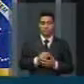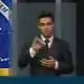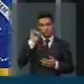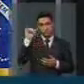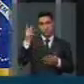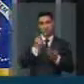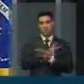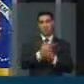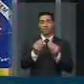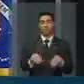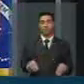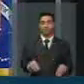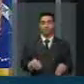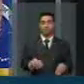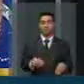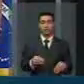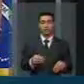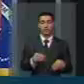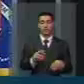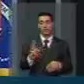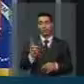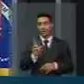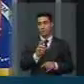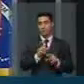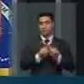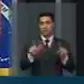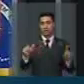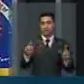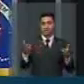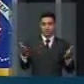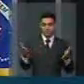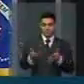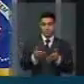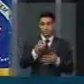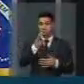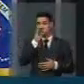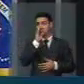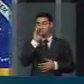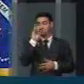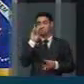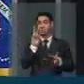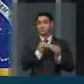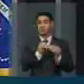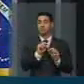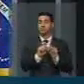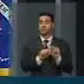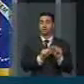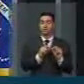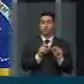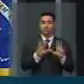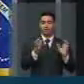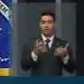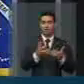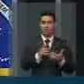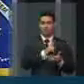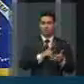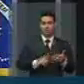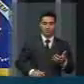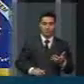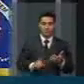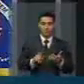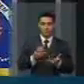à estabilidade da moeda. Mas agora o que nós estamos vendo, senhoras e senhores, é a forma de governo